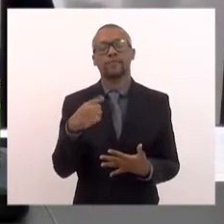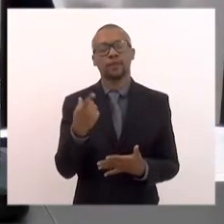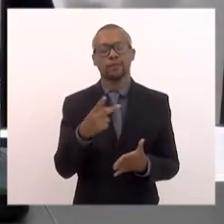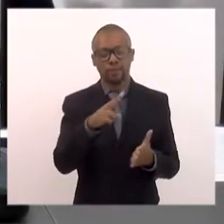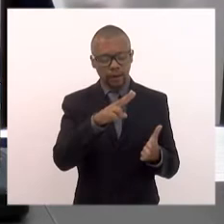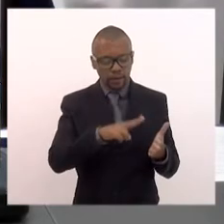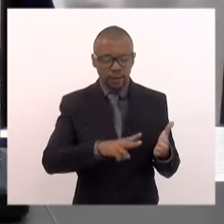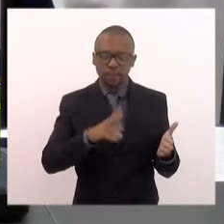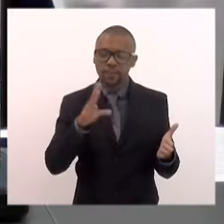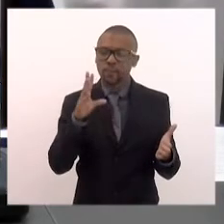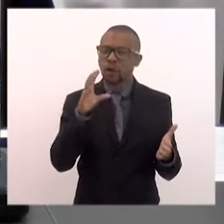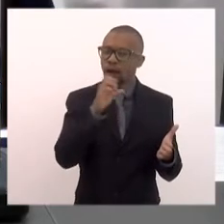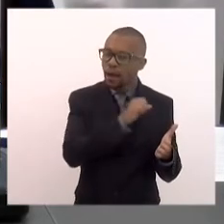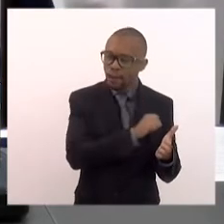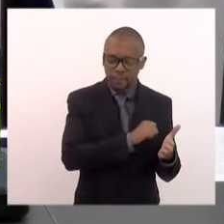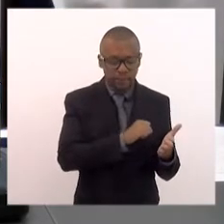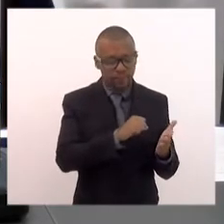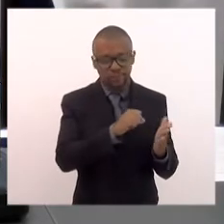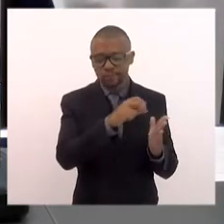muito rápida